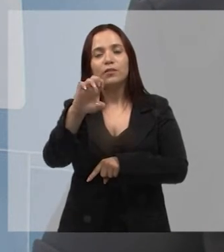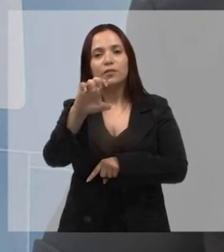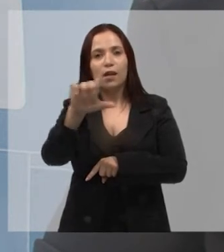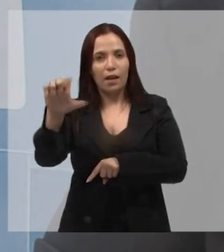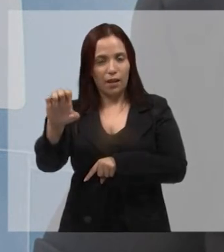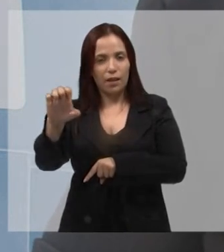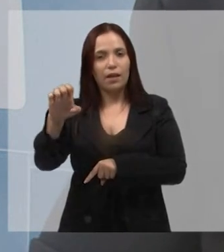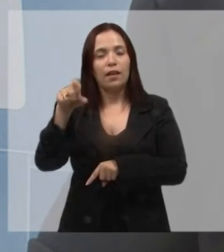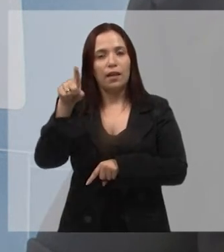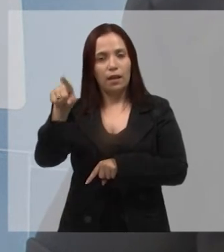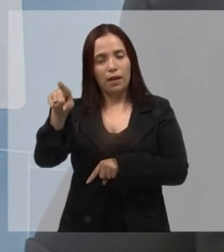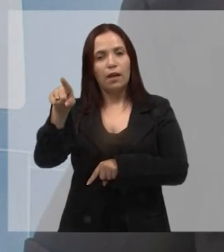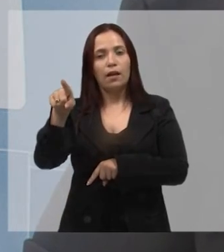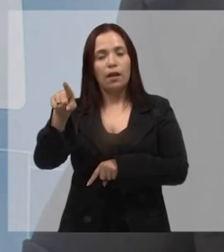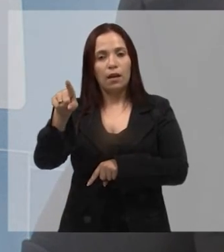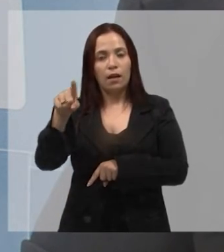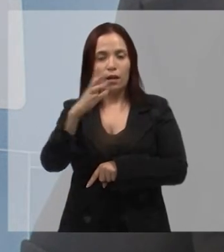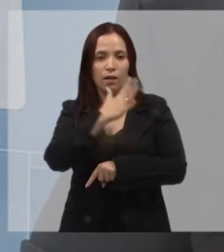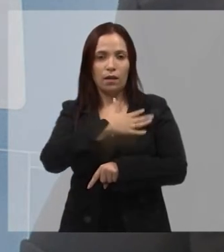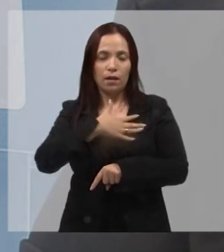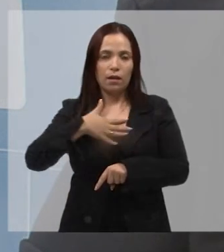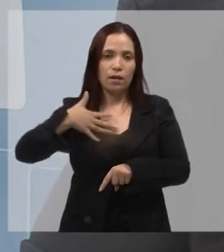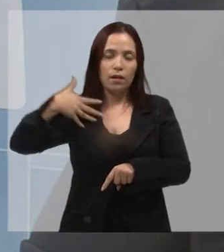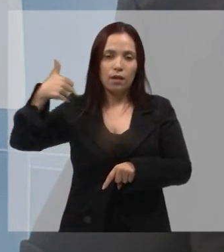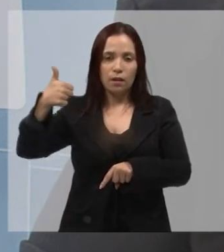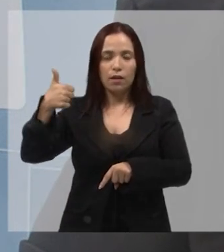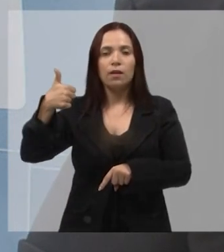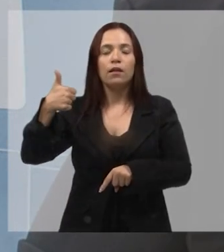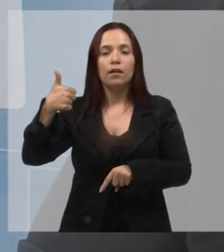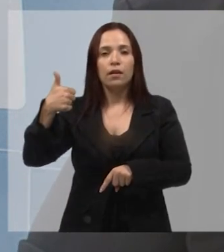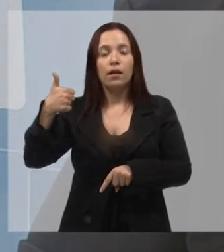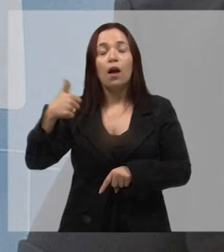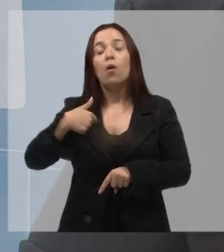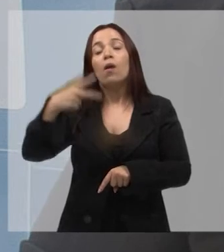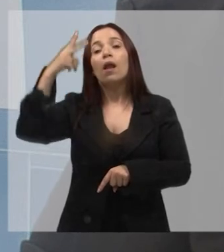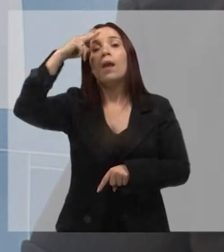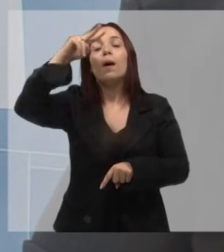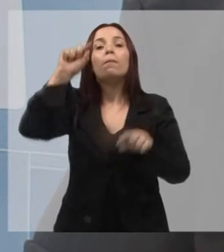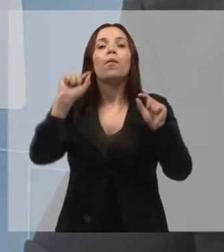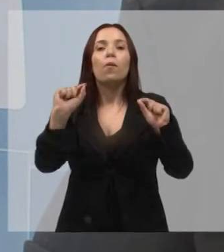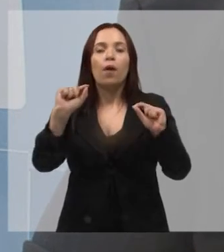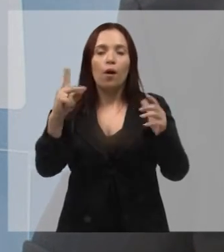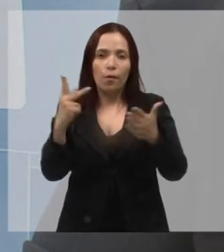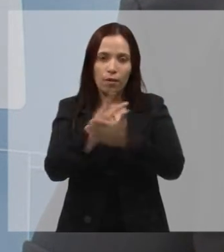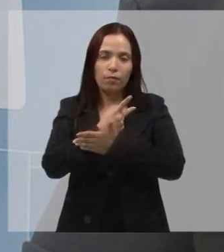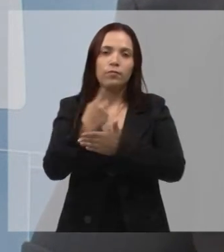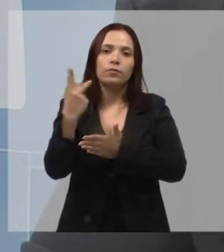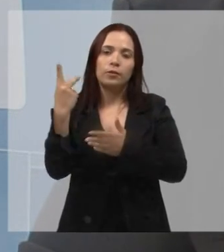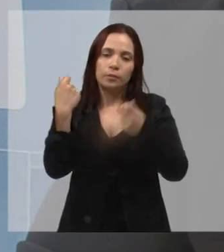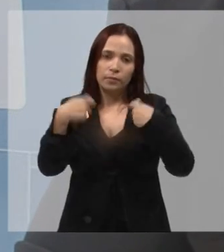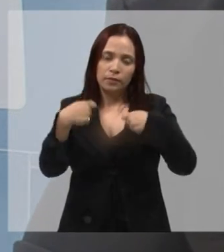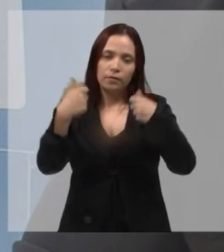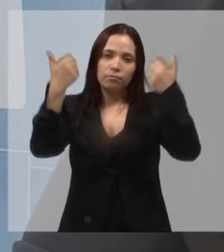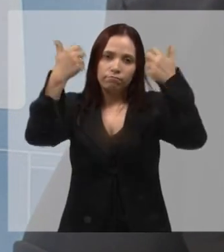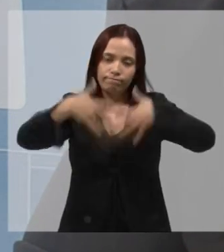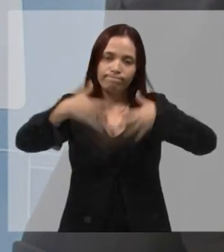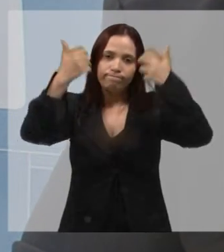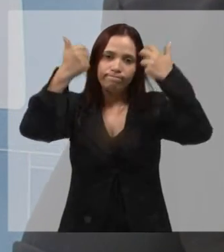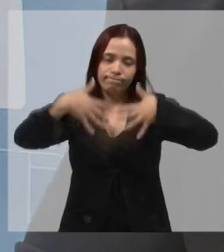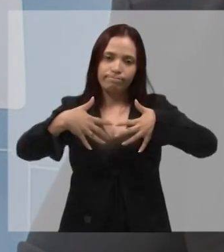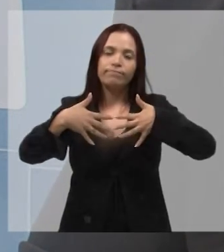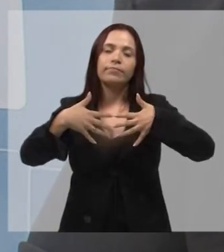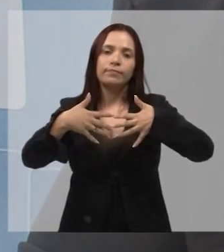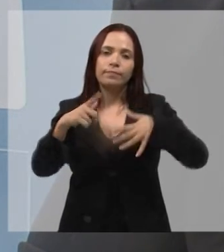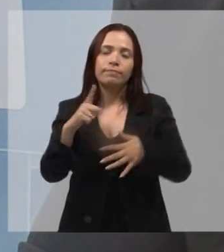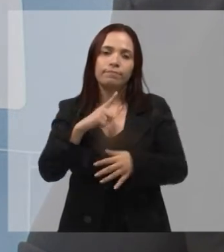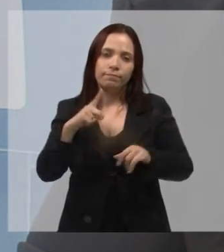repórter que chamou a mulher do presidente. Lembrei a Michelle Bolsonaro e lembrei de mais um fato dessa semana, a gente é obrigado a relatar aqui, que junto com todo